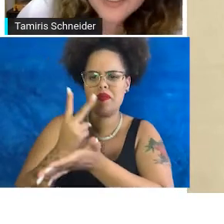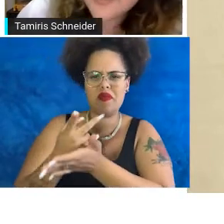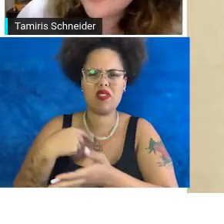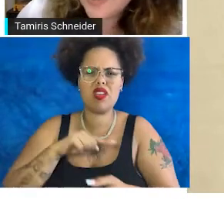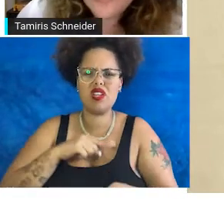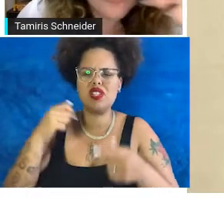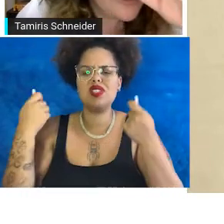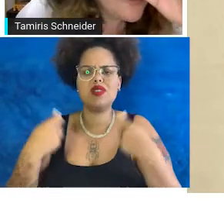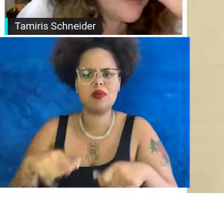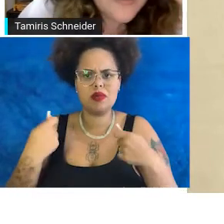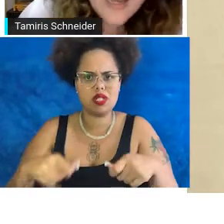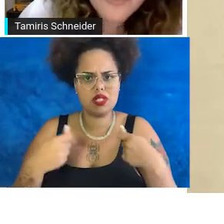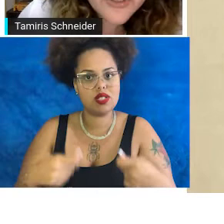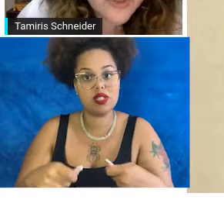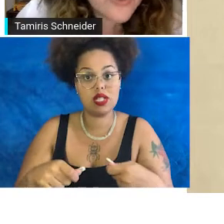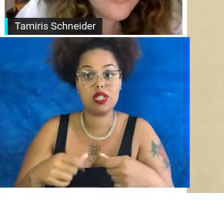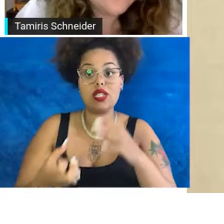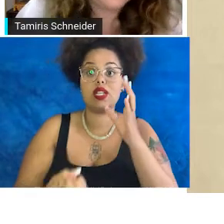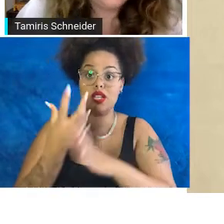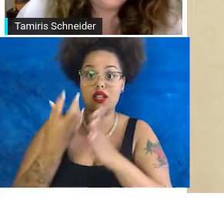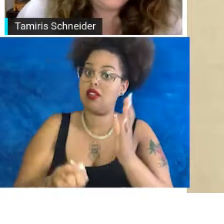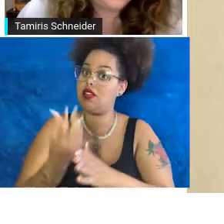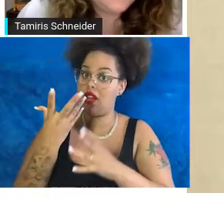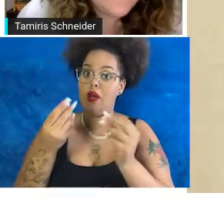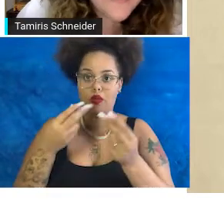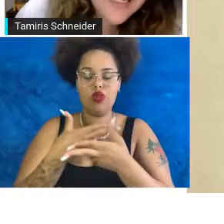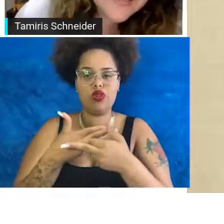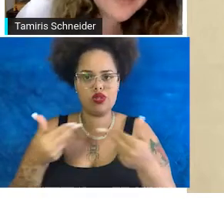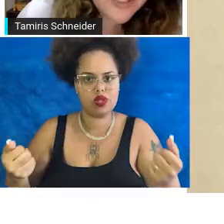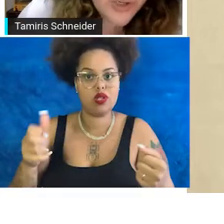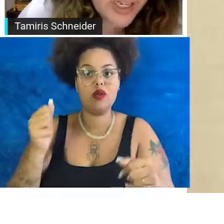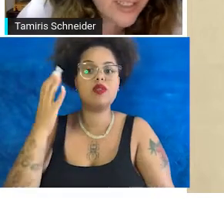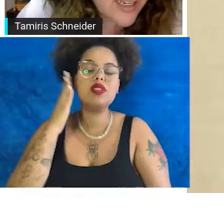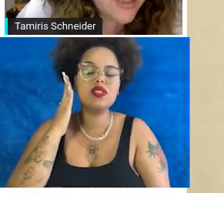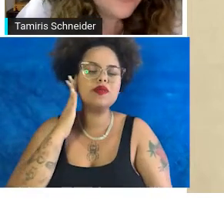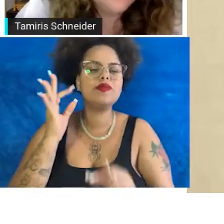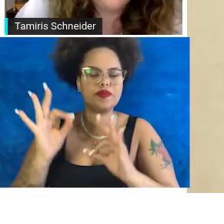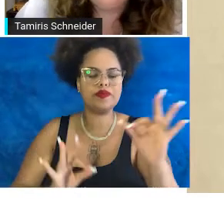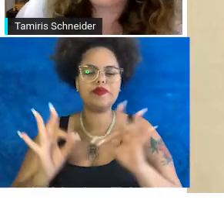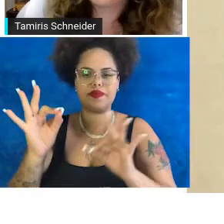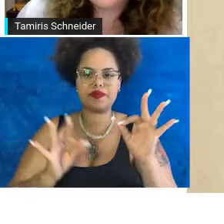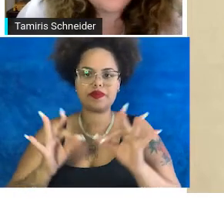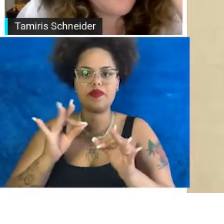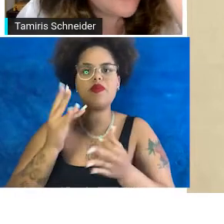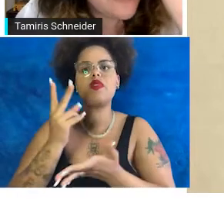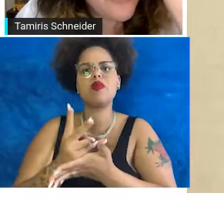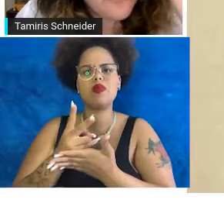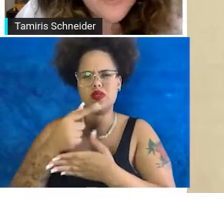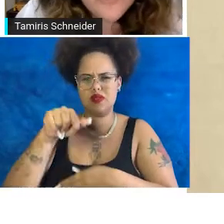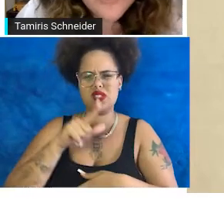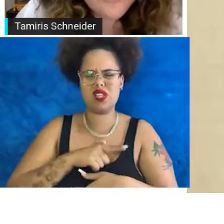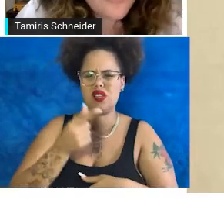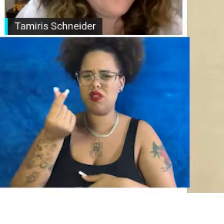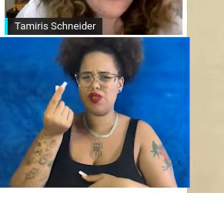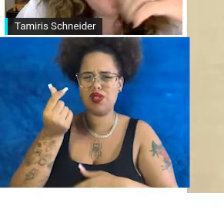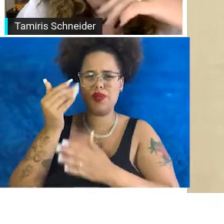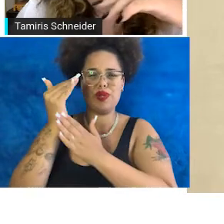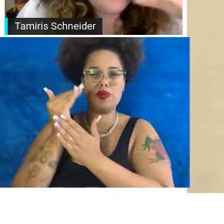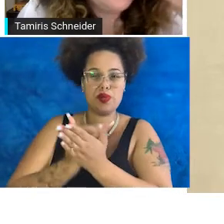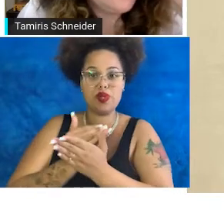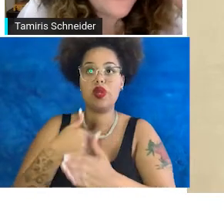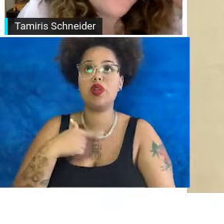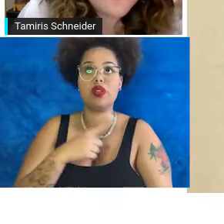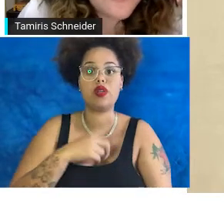gente precise dar a louca e criar muitas coisas, a gente tem que saber se organizar. Mesmo que você tenha um orçamento minúsculo, eu tenho